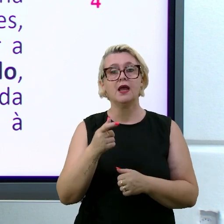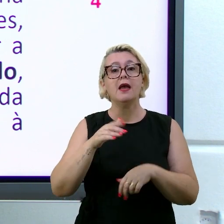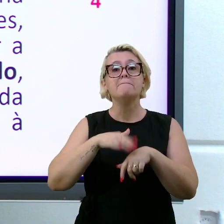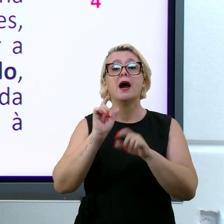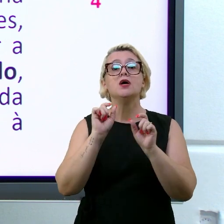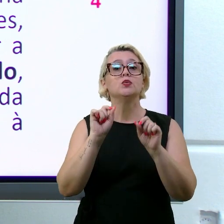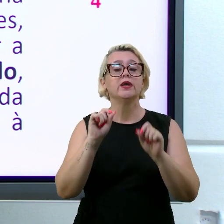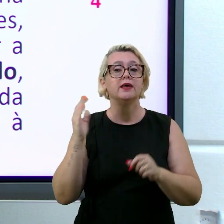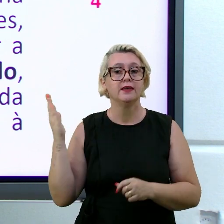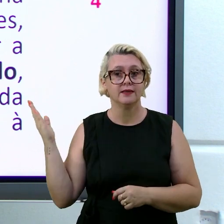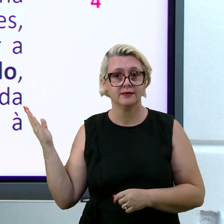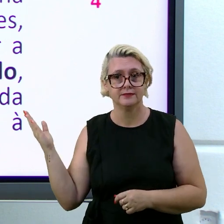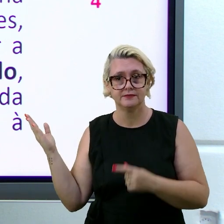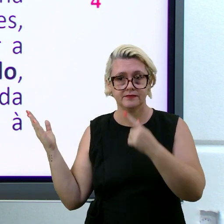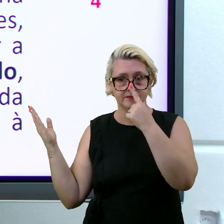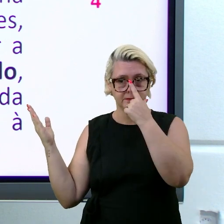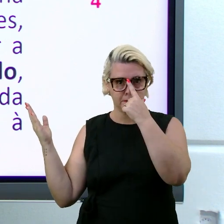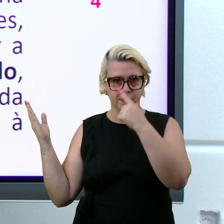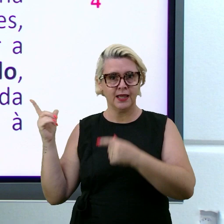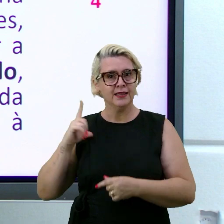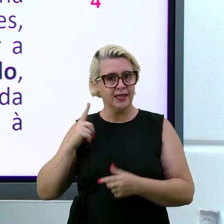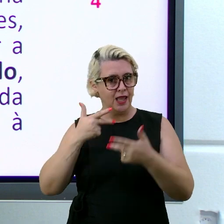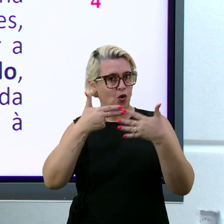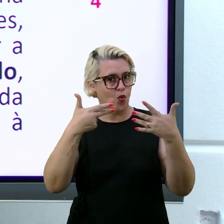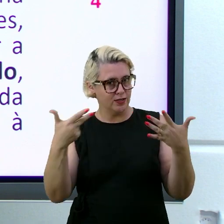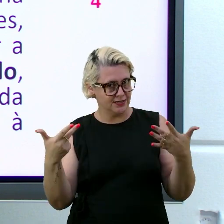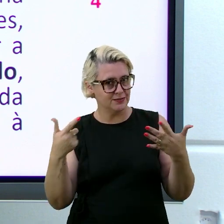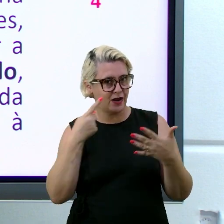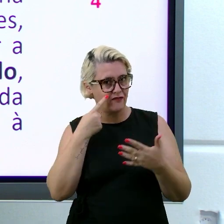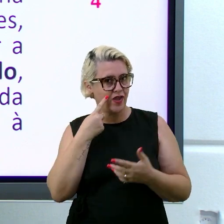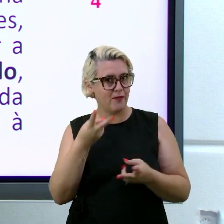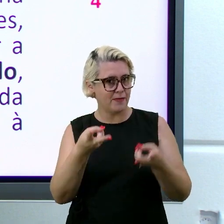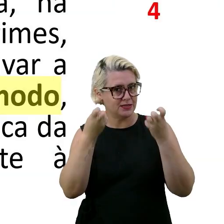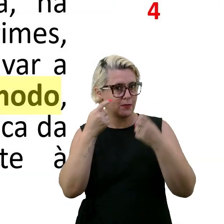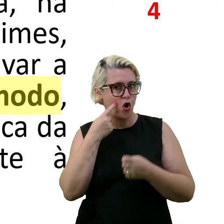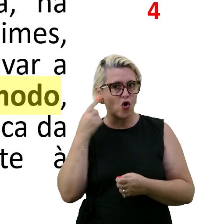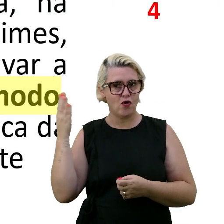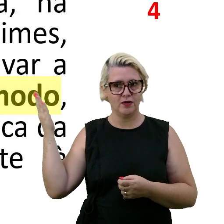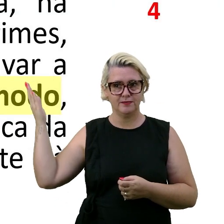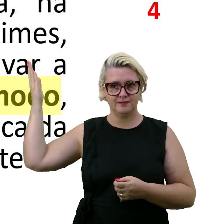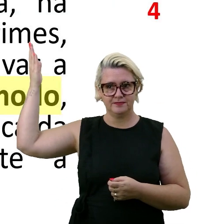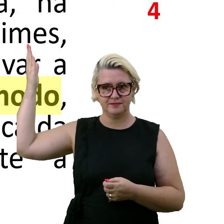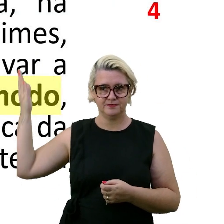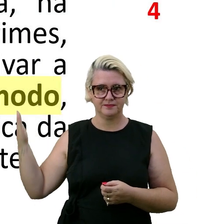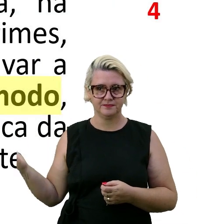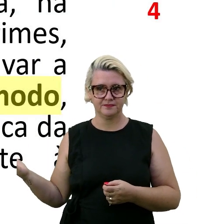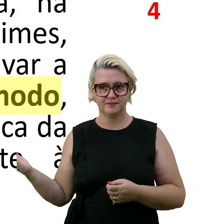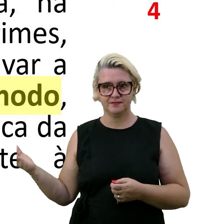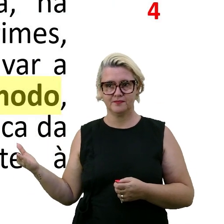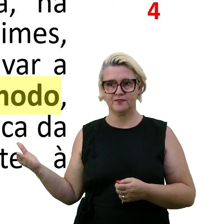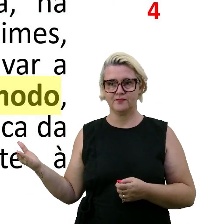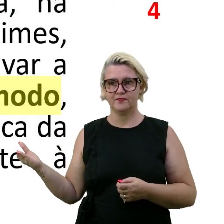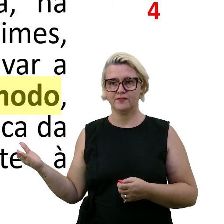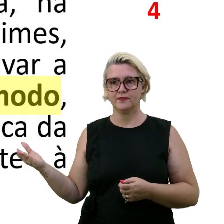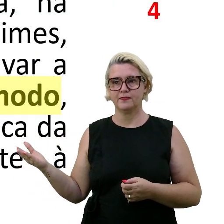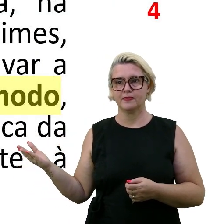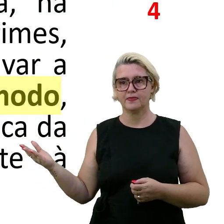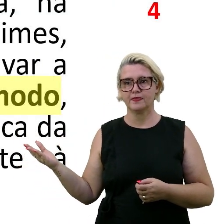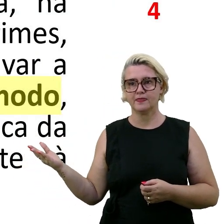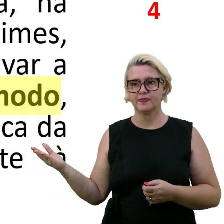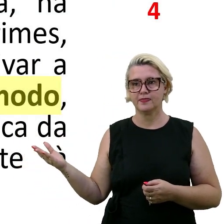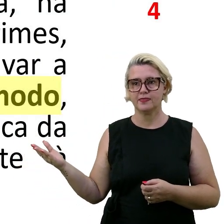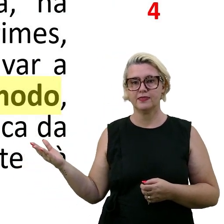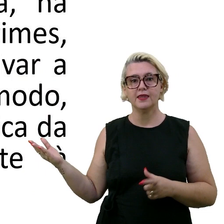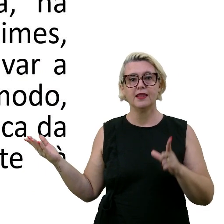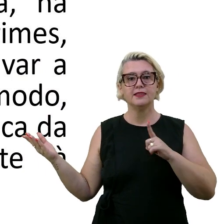temos? Ah, temos mais. A gente ainda tem umas coisinhas aqui para ver, olha só. Aqui nós temos o quê?